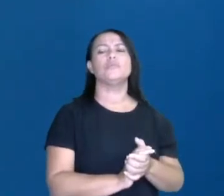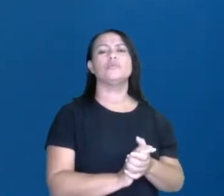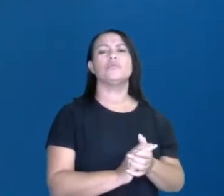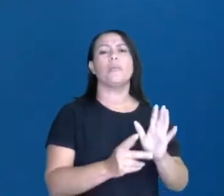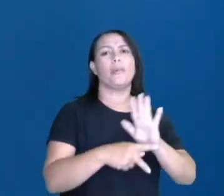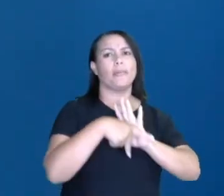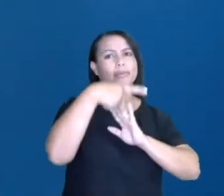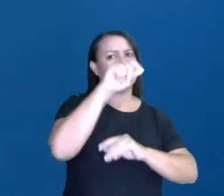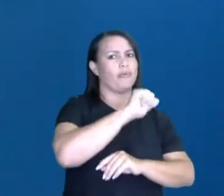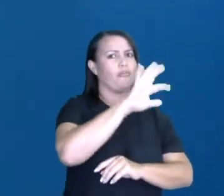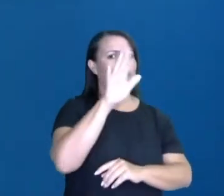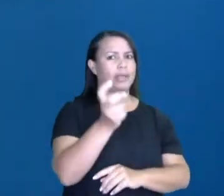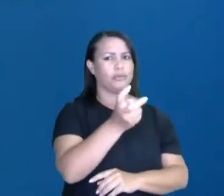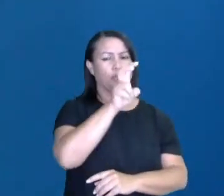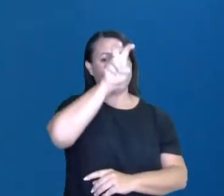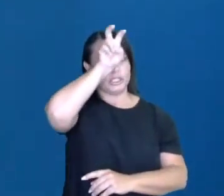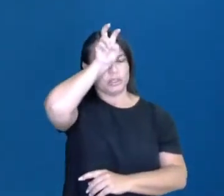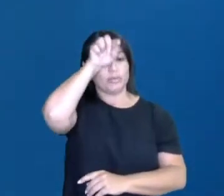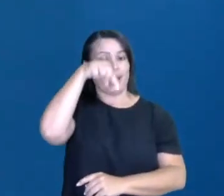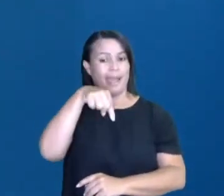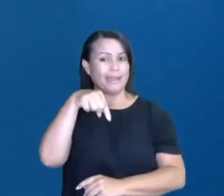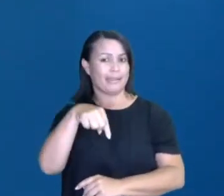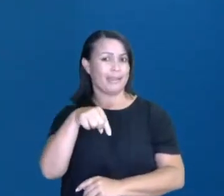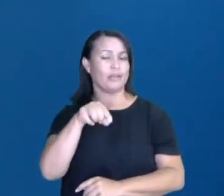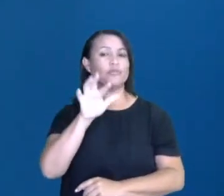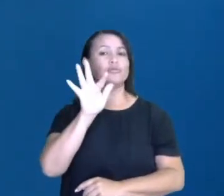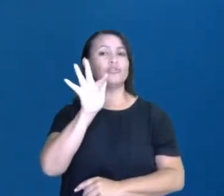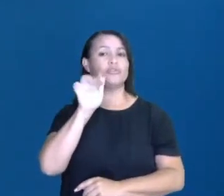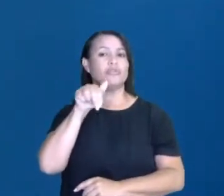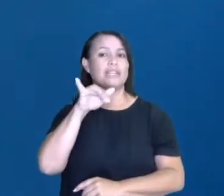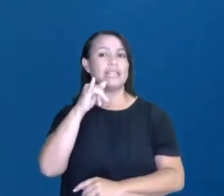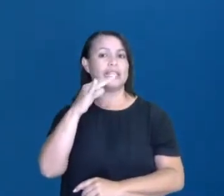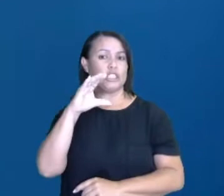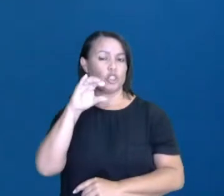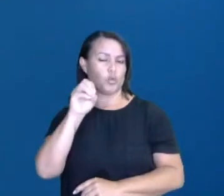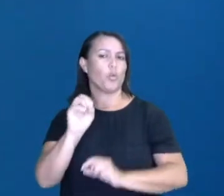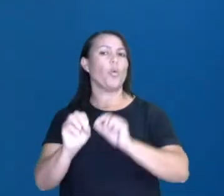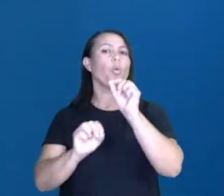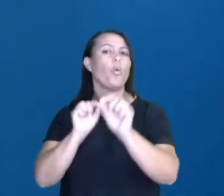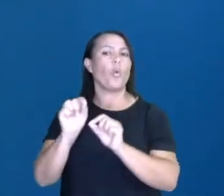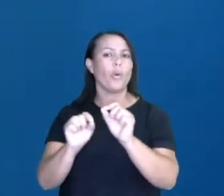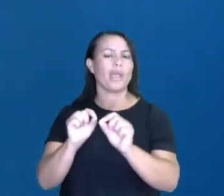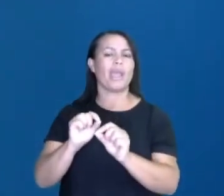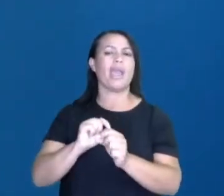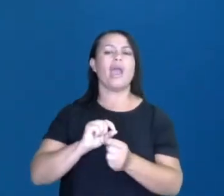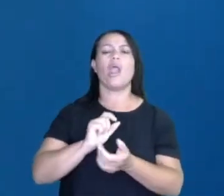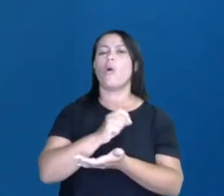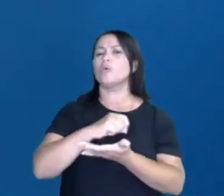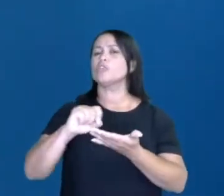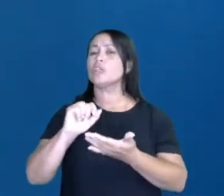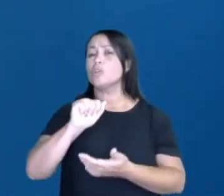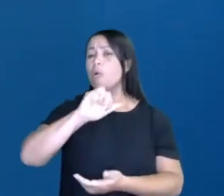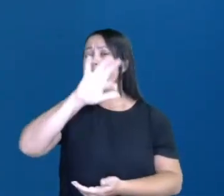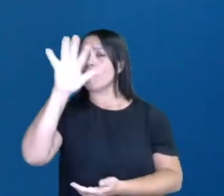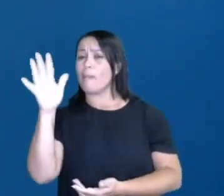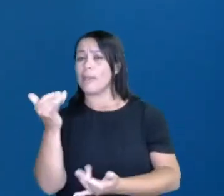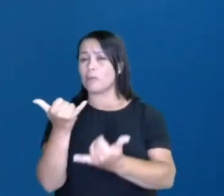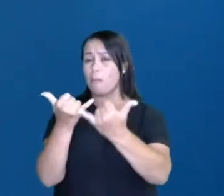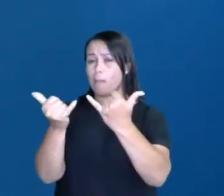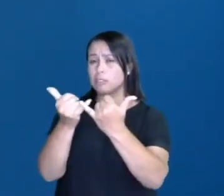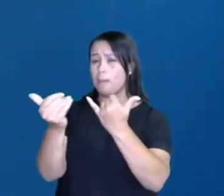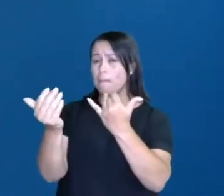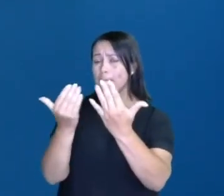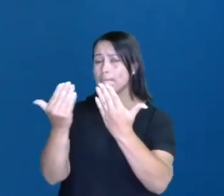no alfabeto dele. Aqui não, aqui o dos fenícios, eles inventaram uma escrita, um alfabeto muito mais próximo da nossa realidade